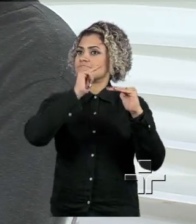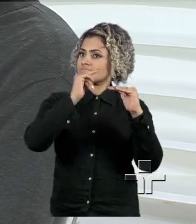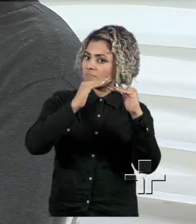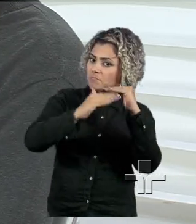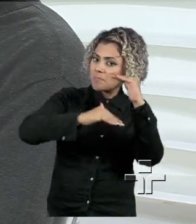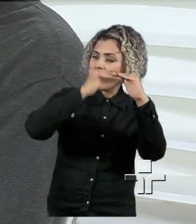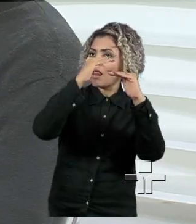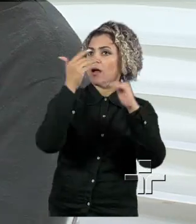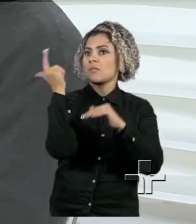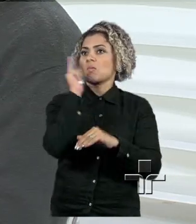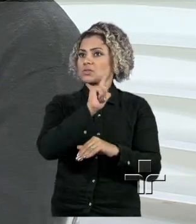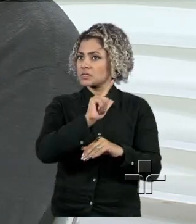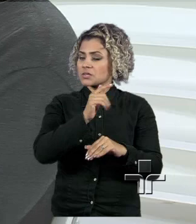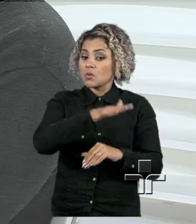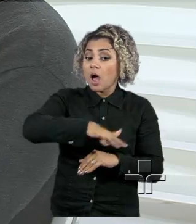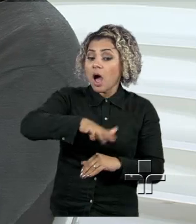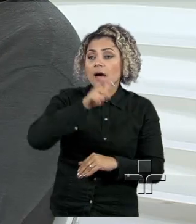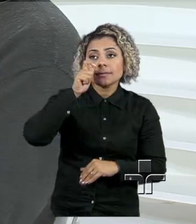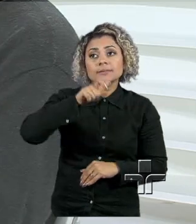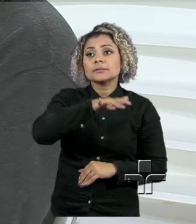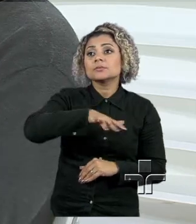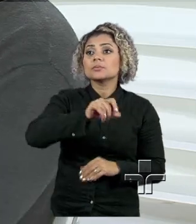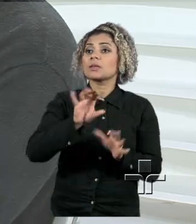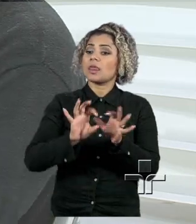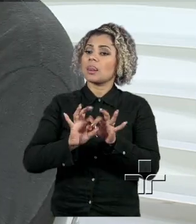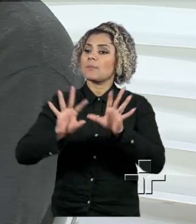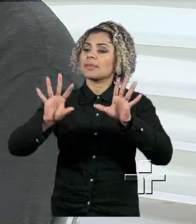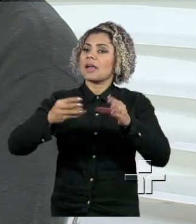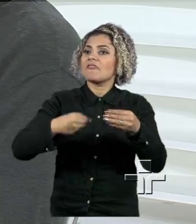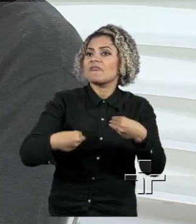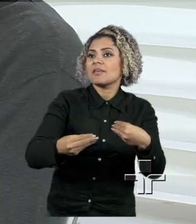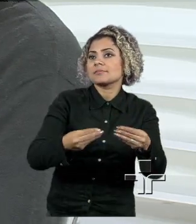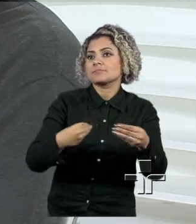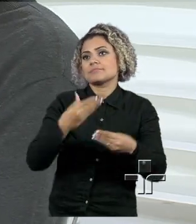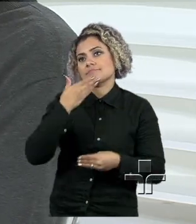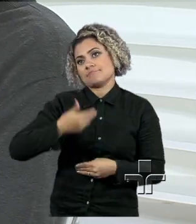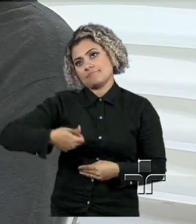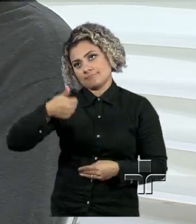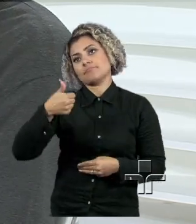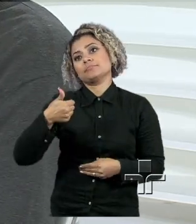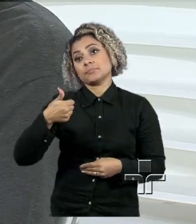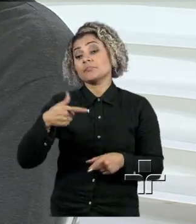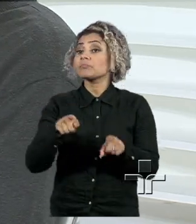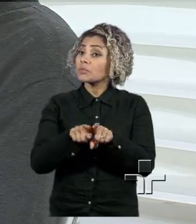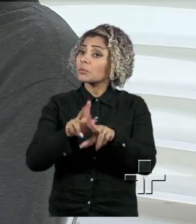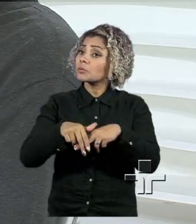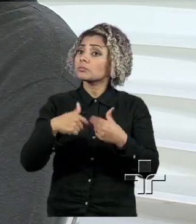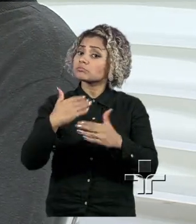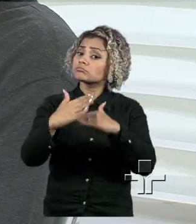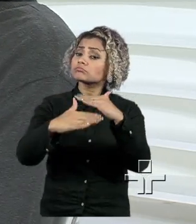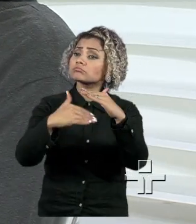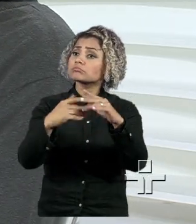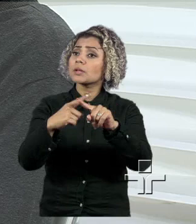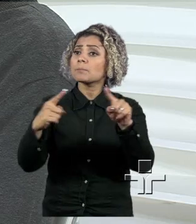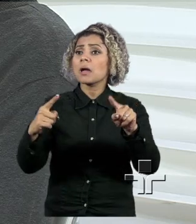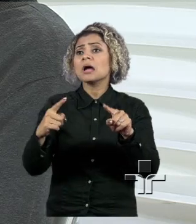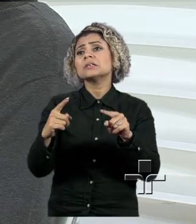interessante sobre a questão da liberdade, da flexibilidade, né? As coisas estão andando, Thiago, mas